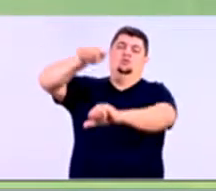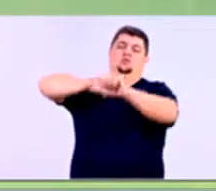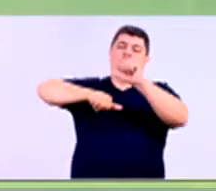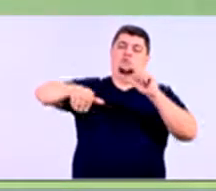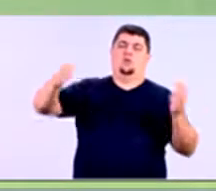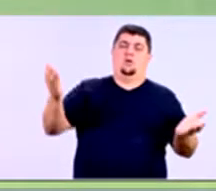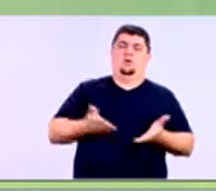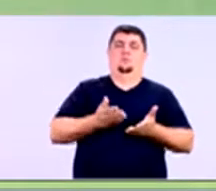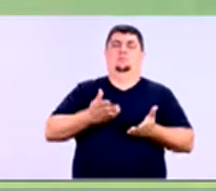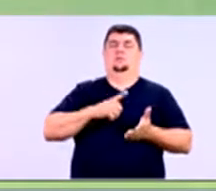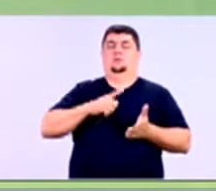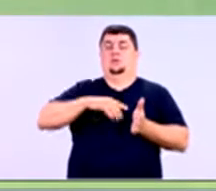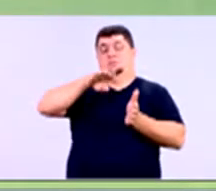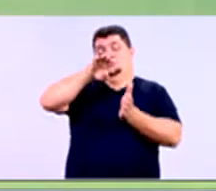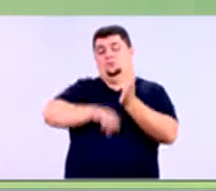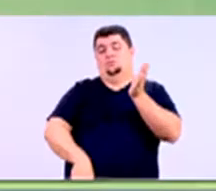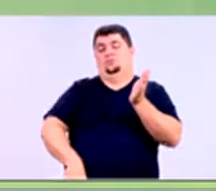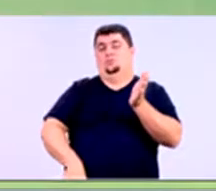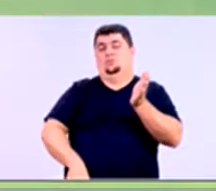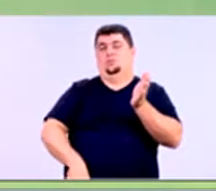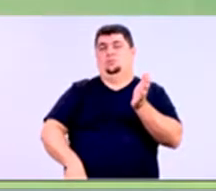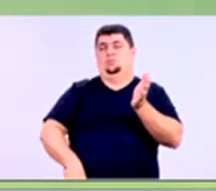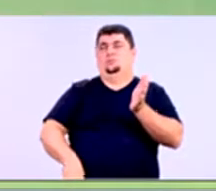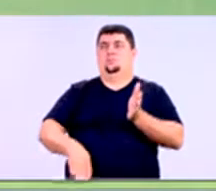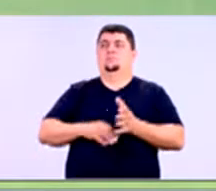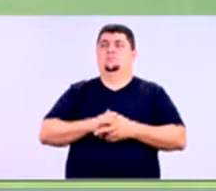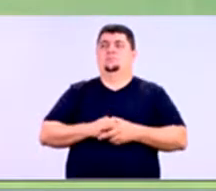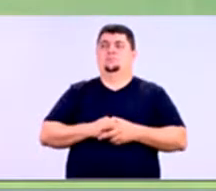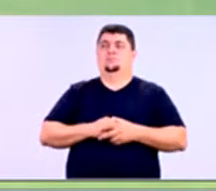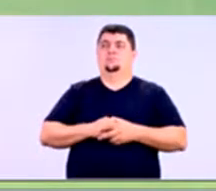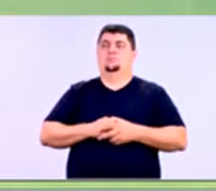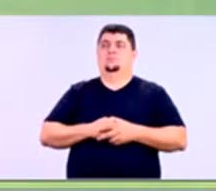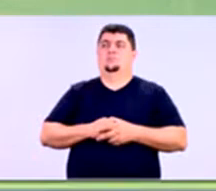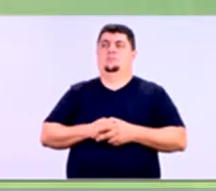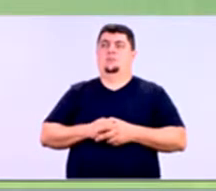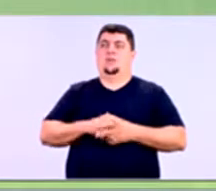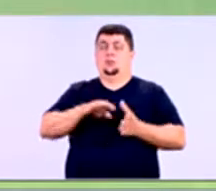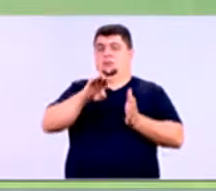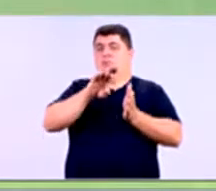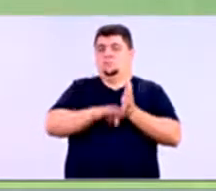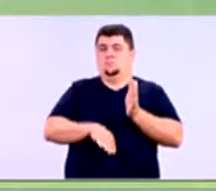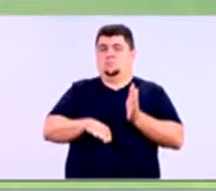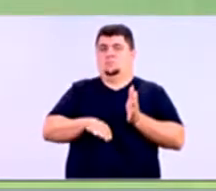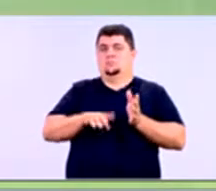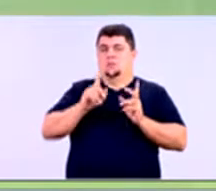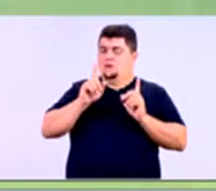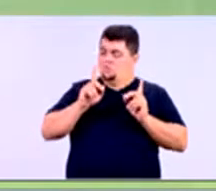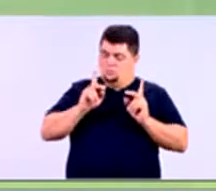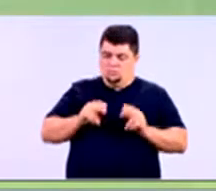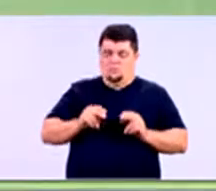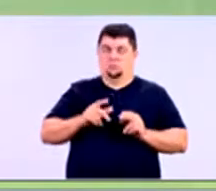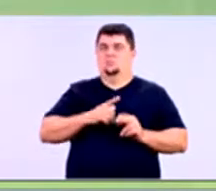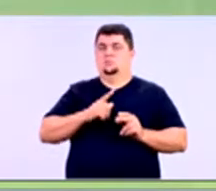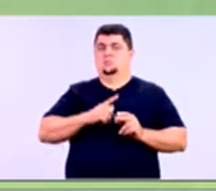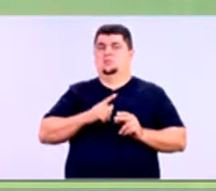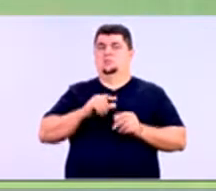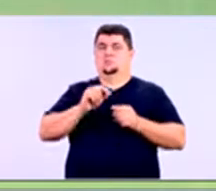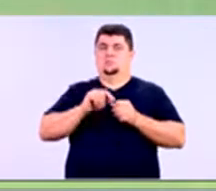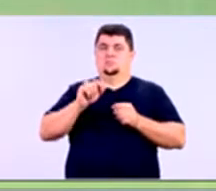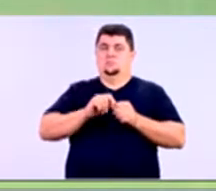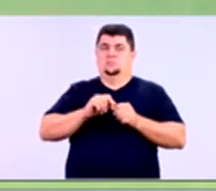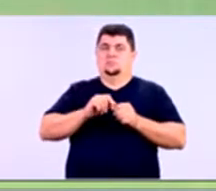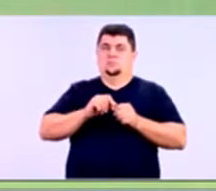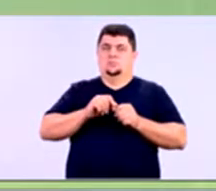vou conceder um desconto. E aí o desconto, da mesma fórmula, ele vai ser calculado tanto